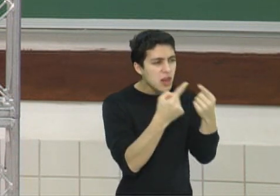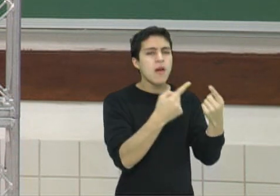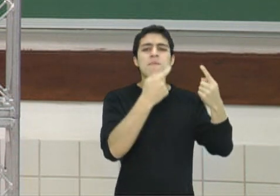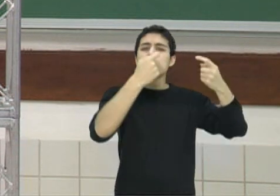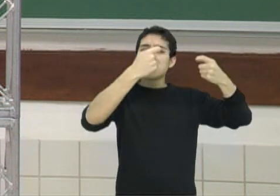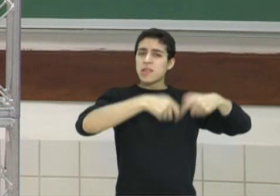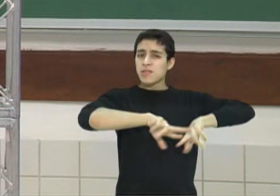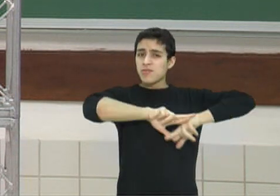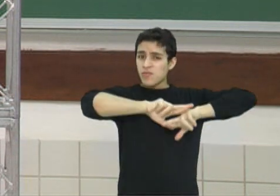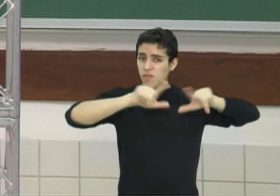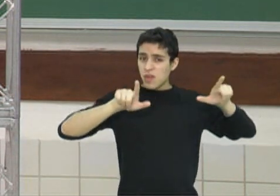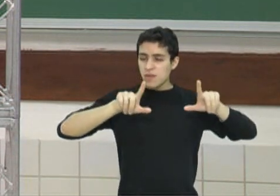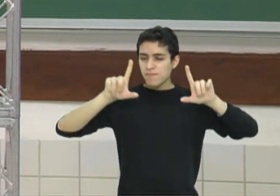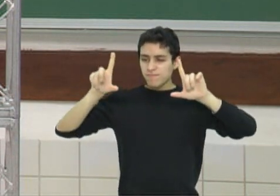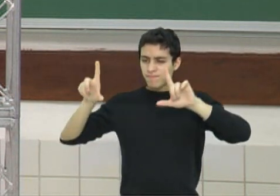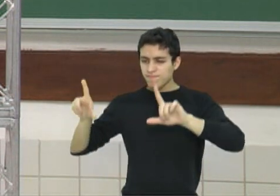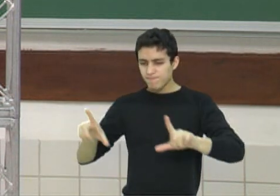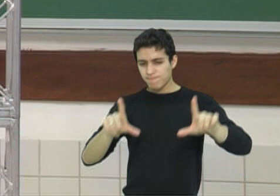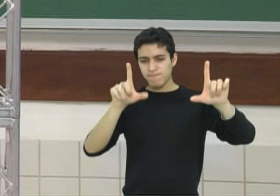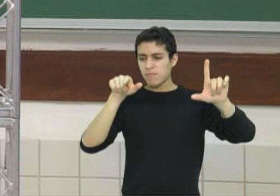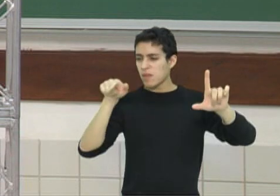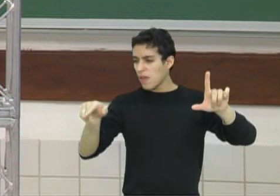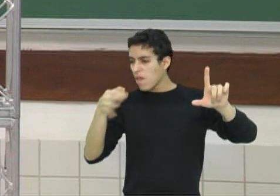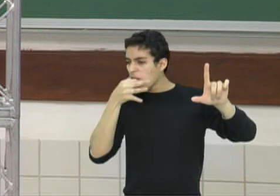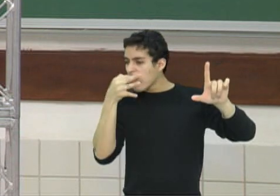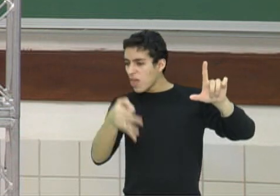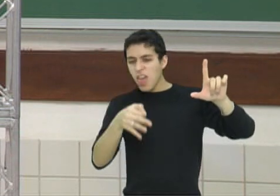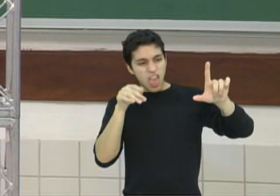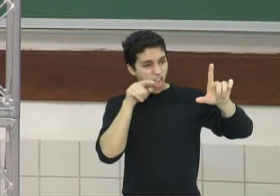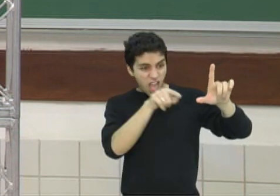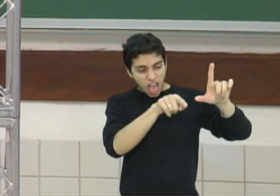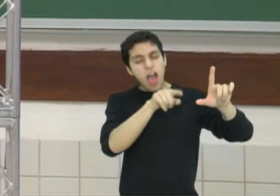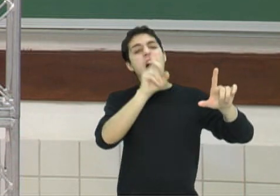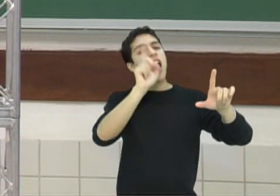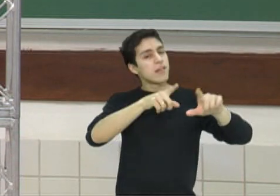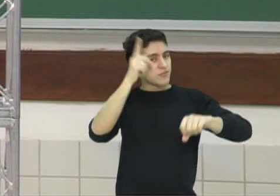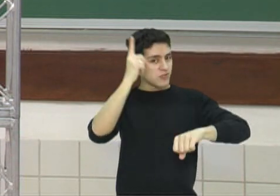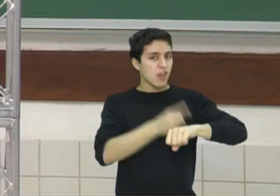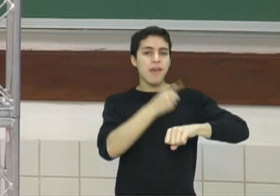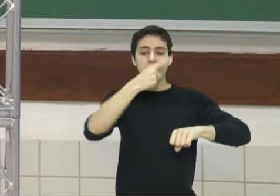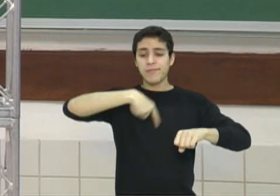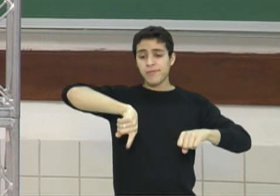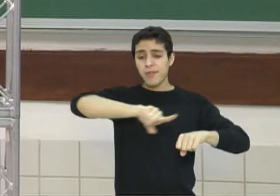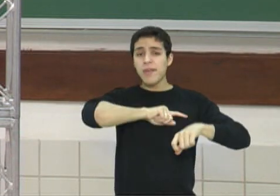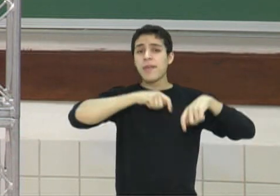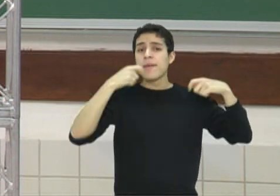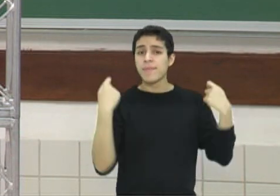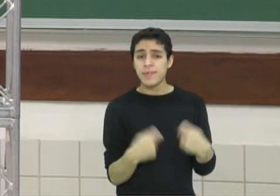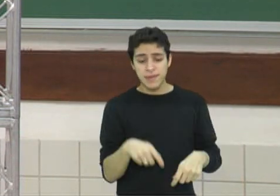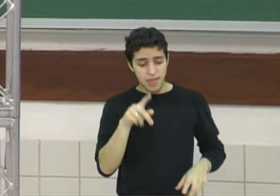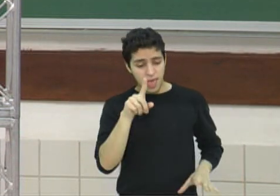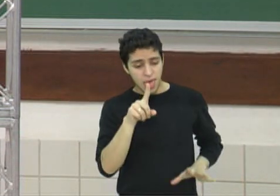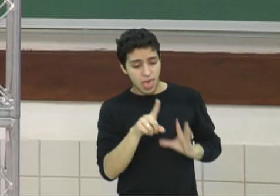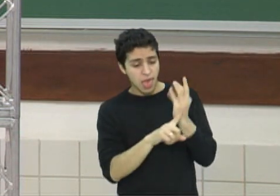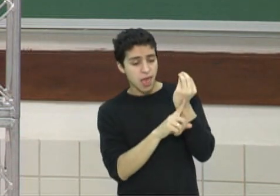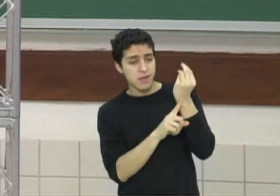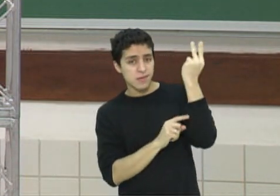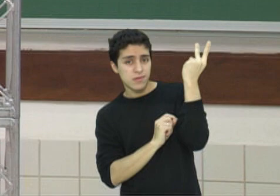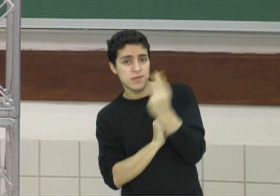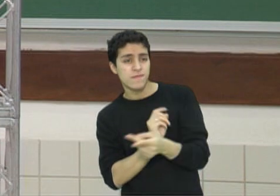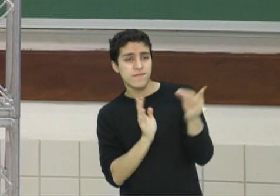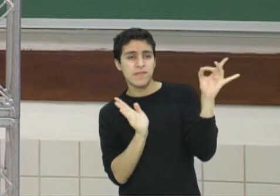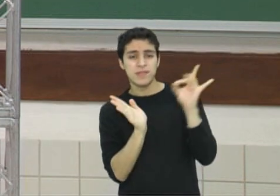diferente, quando vê essa crítica de Lobato, tem certeza absoluta, agora é a hora, nós temos que fazer uma arte genuinamente brasileira.